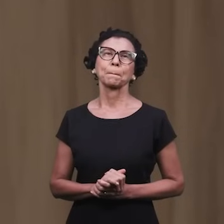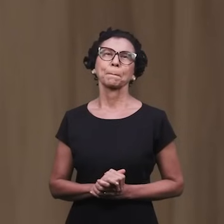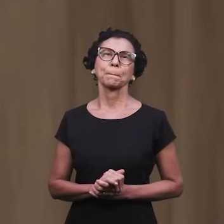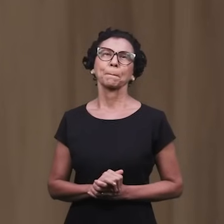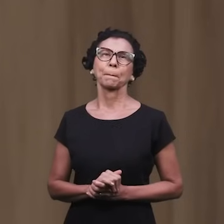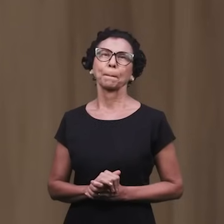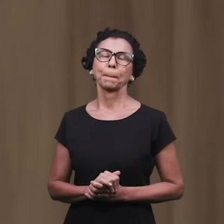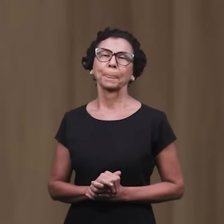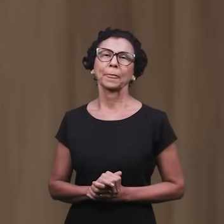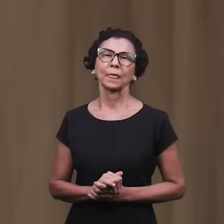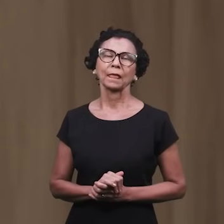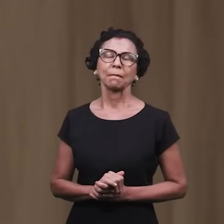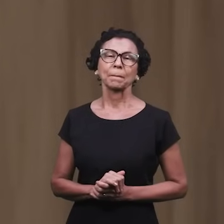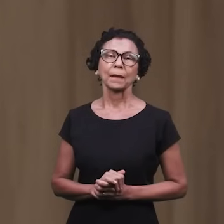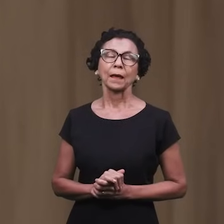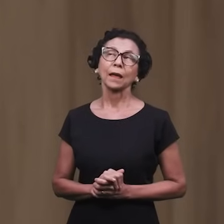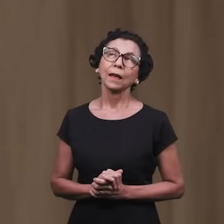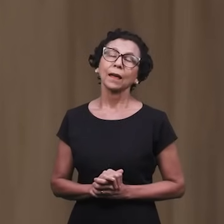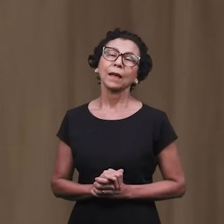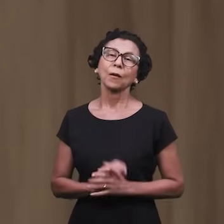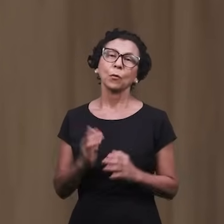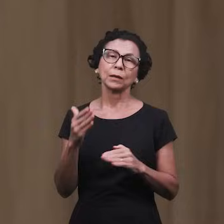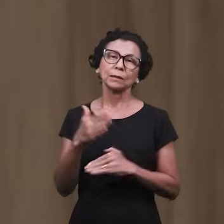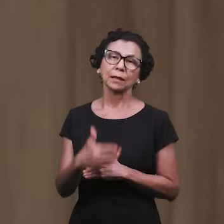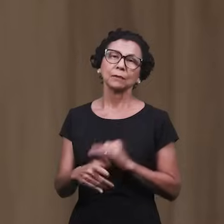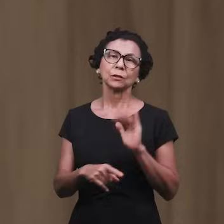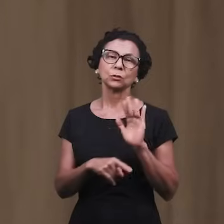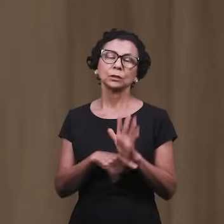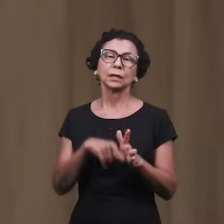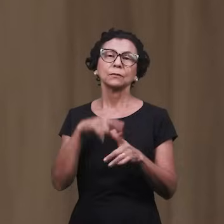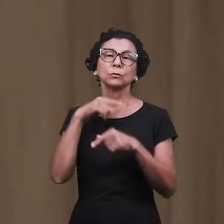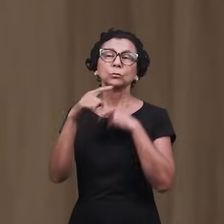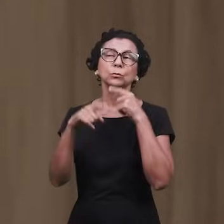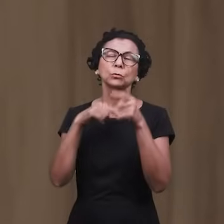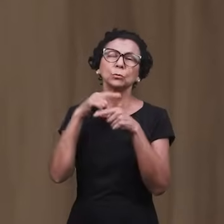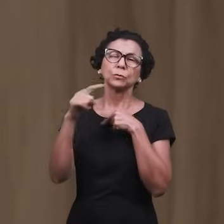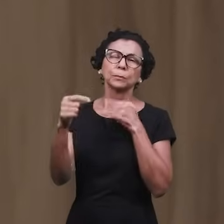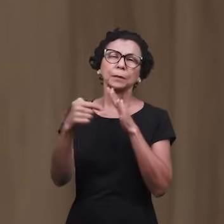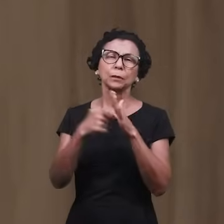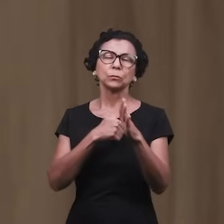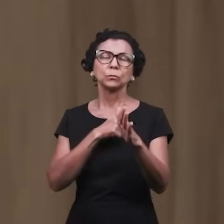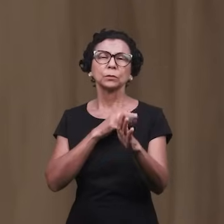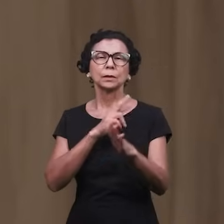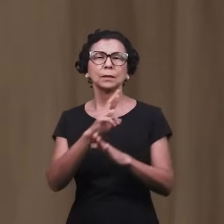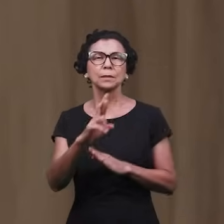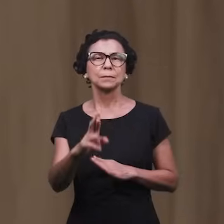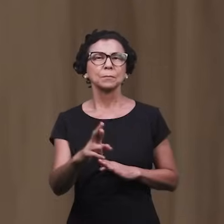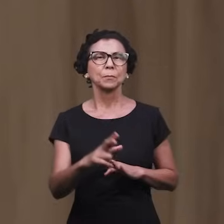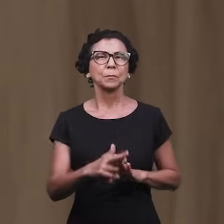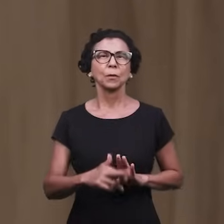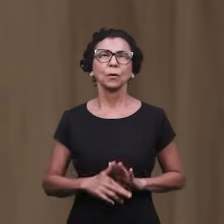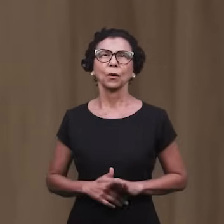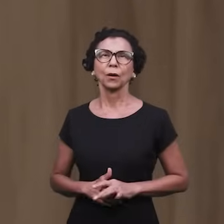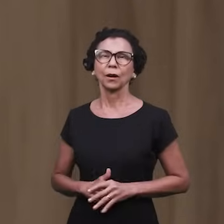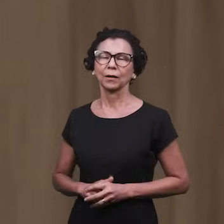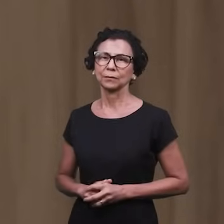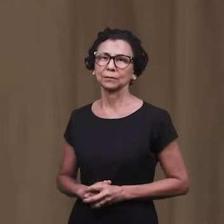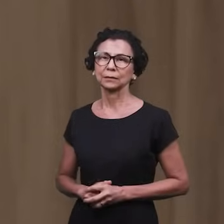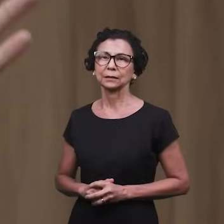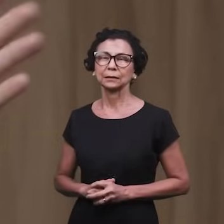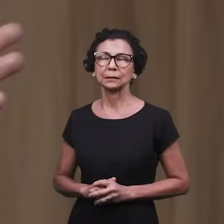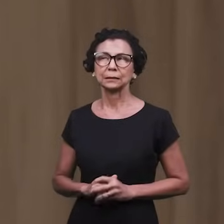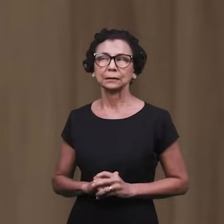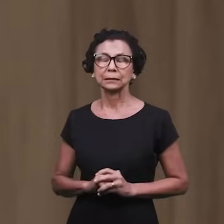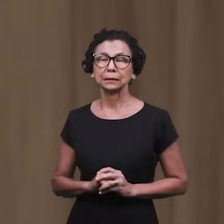irmãos, tirando dúvidas, e é interessante perceber como que esse tipo de recurso chega em